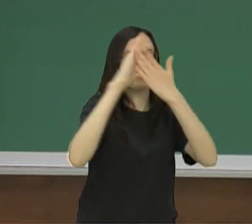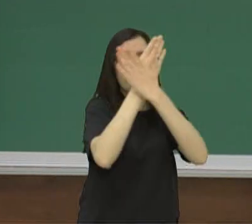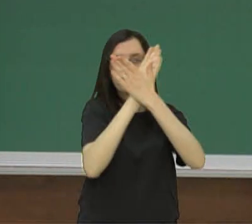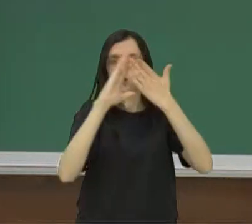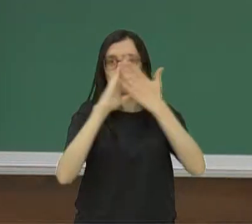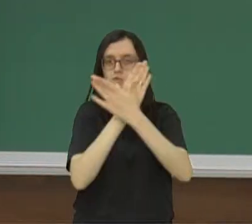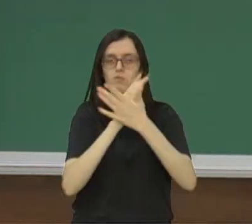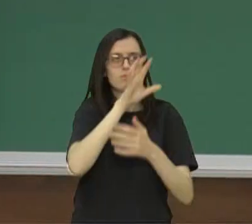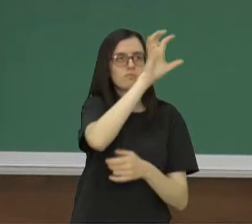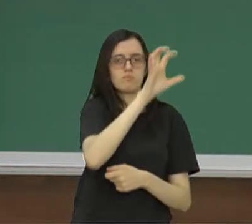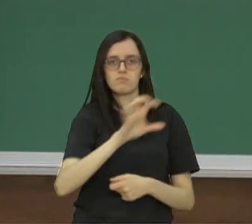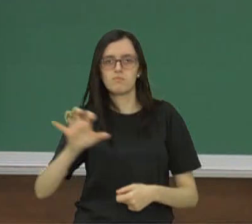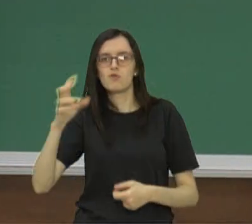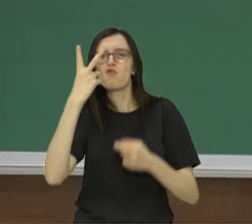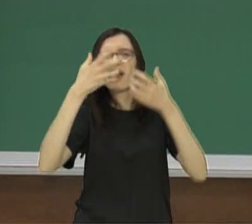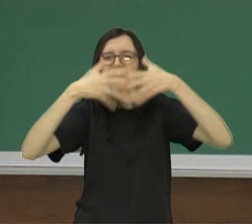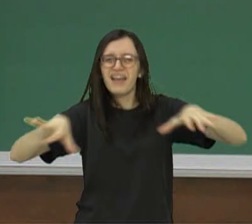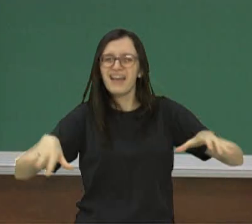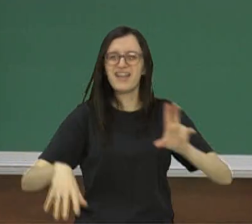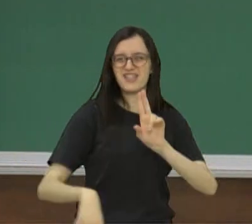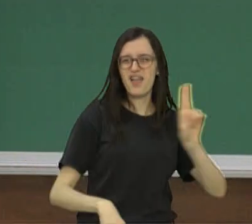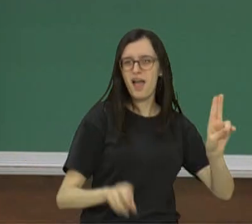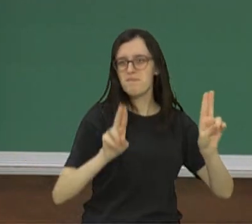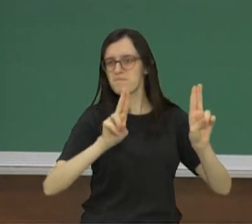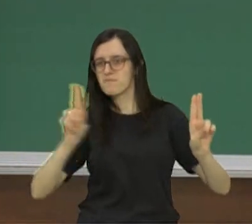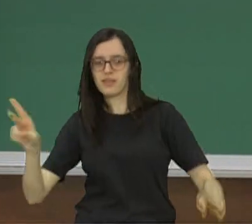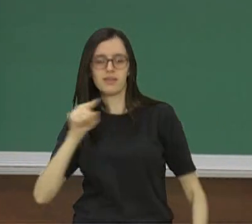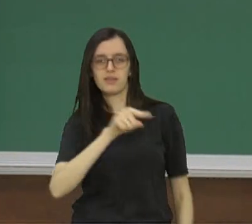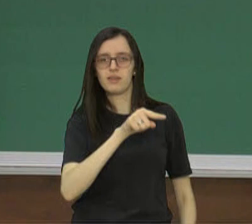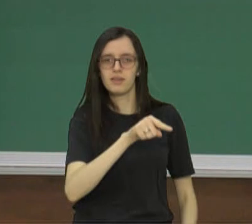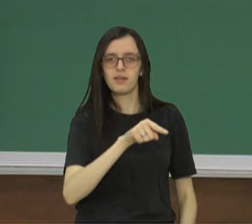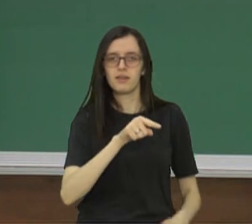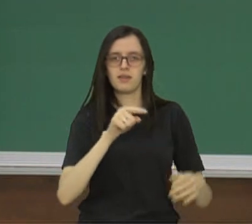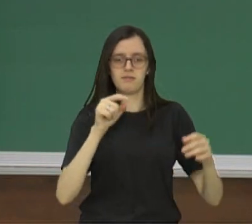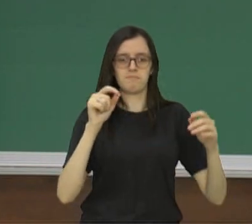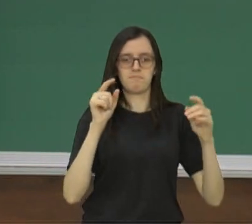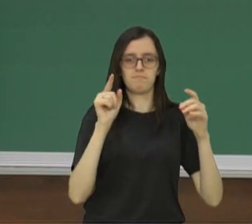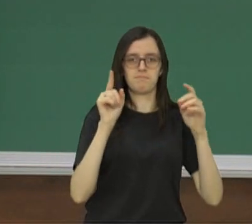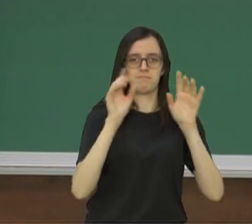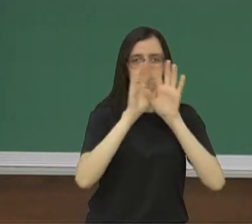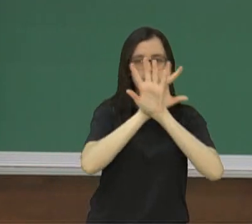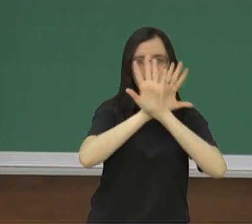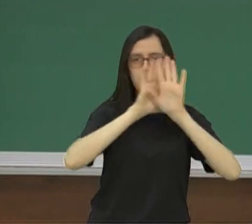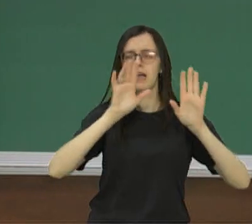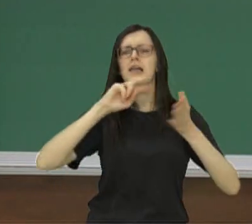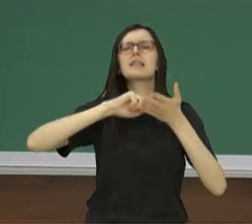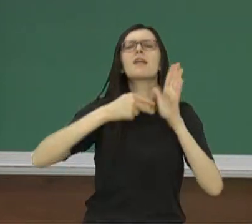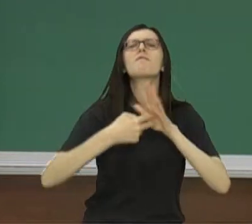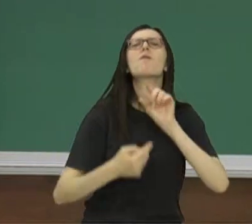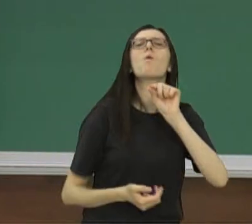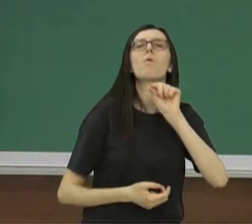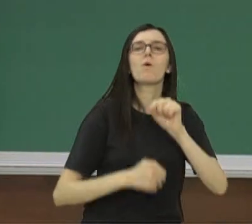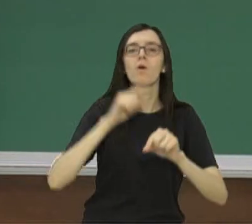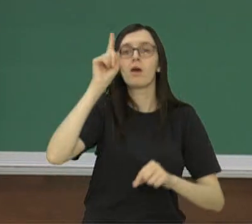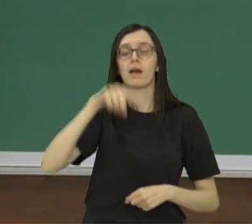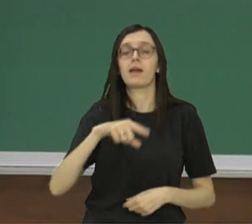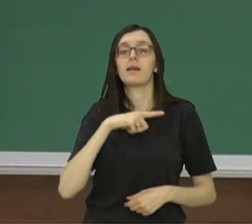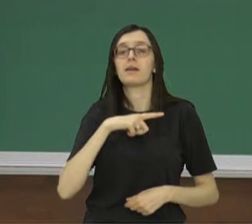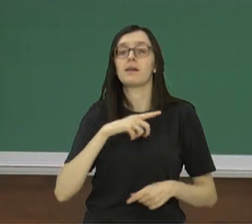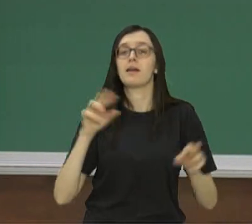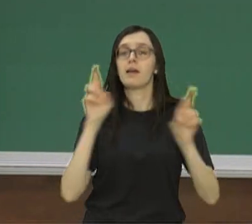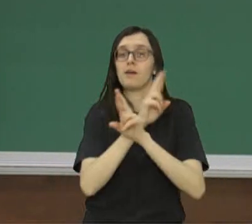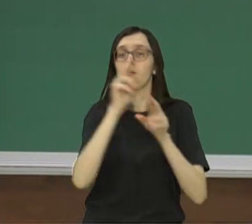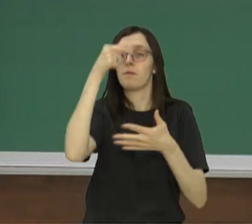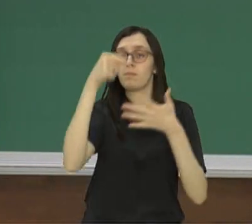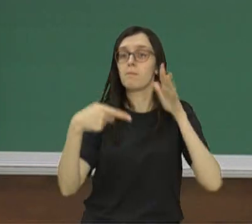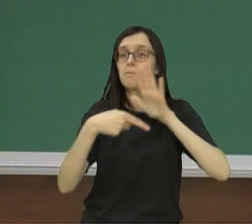em regiões intermediárias e regiões imediatas, eu estou falando numa divisão relacionada com